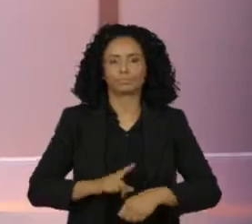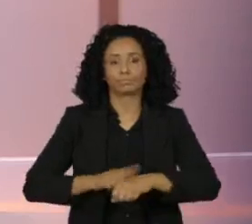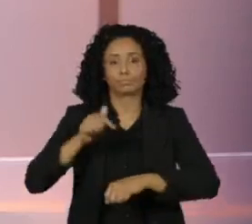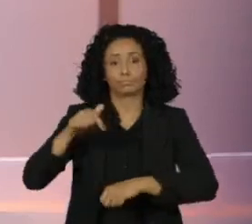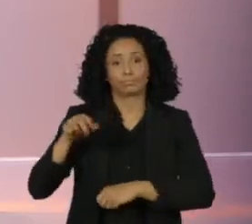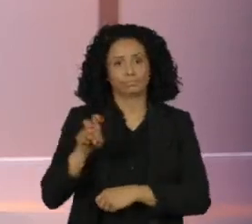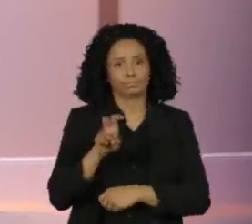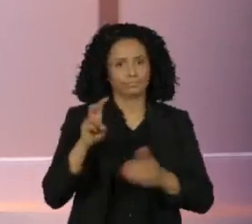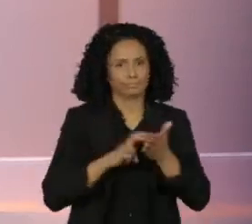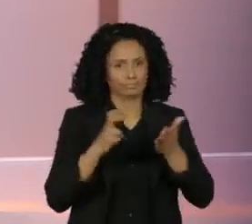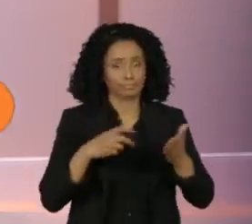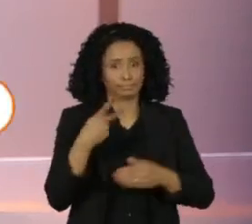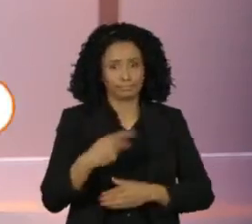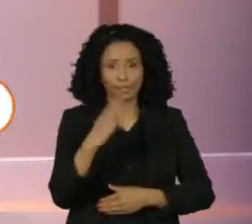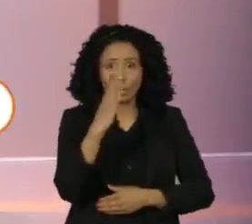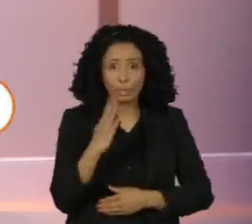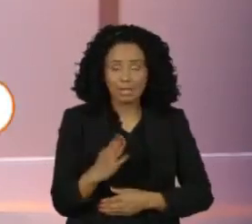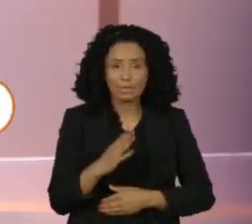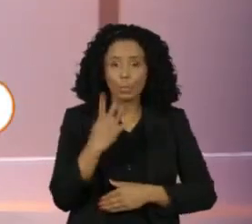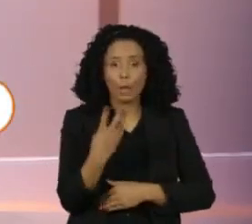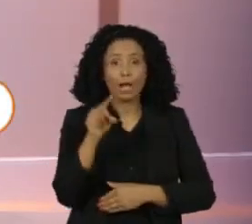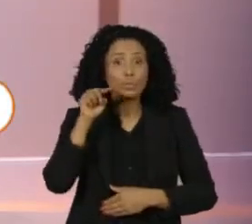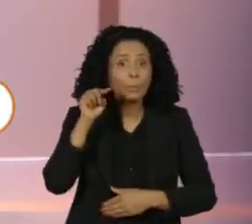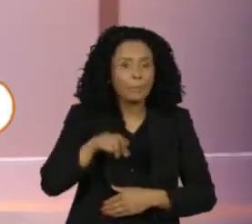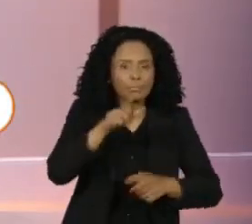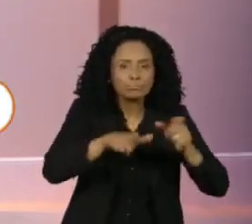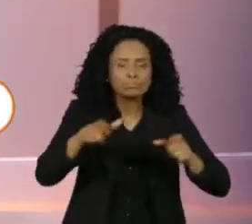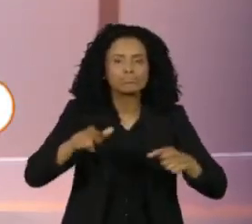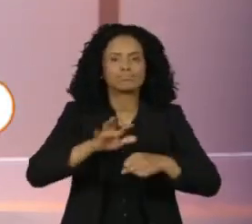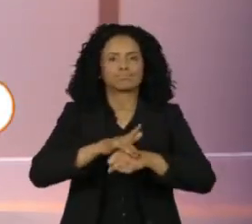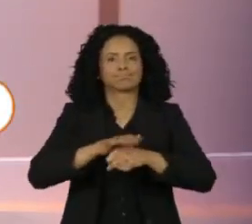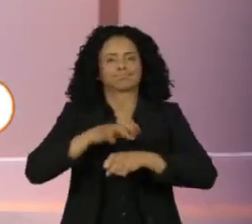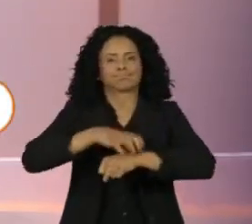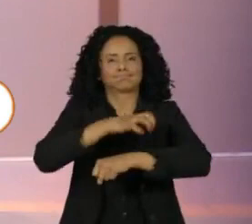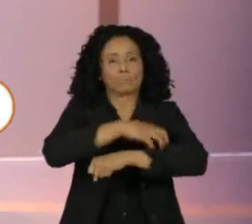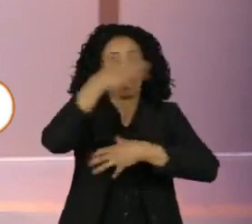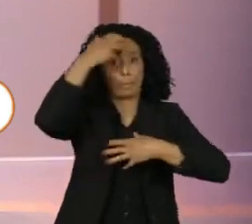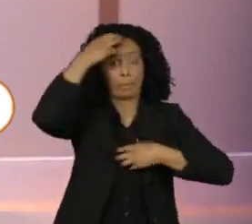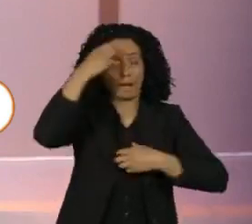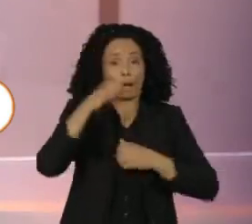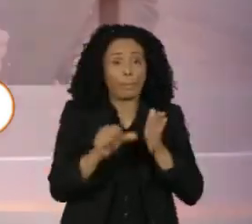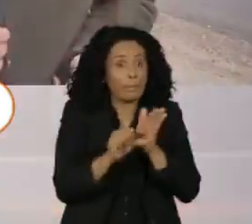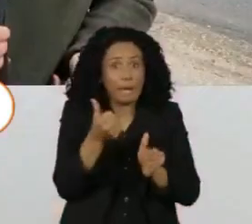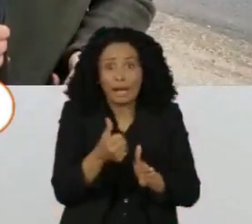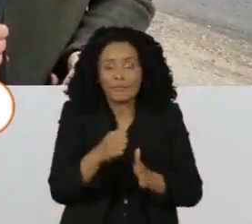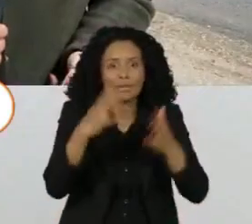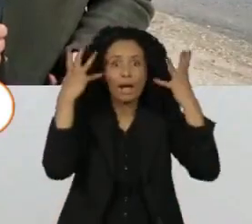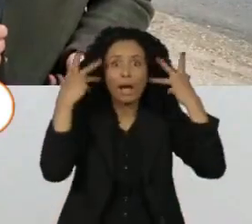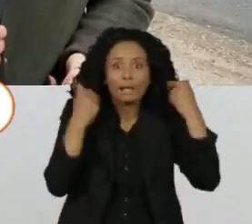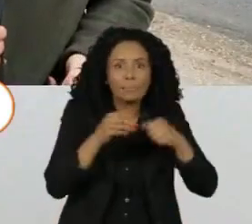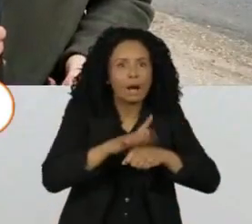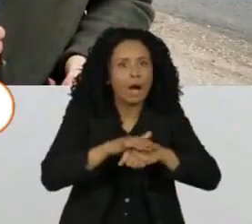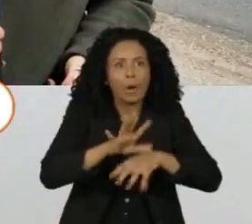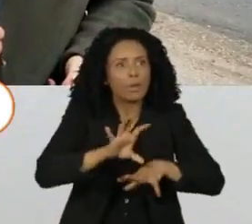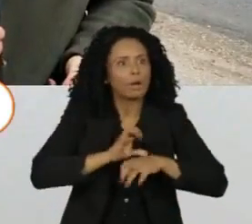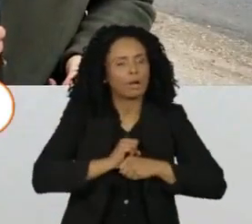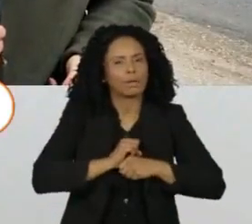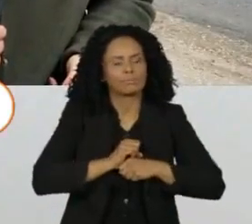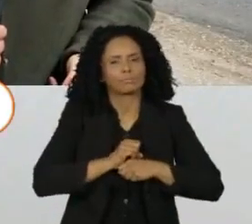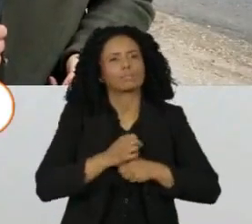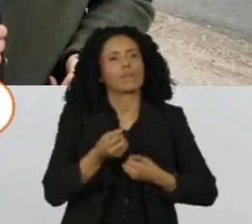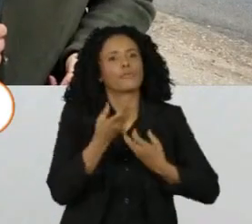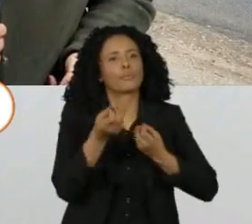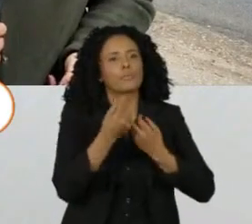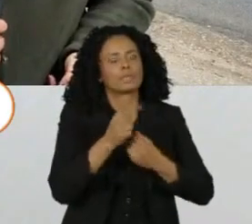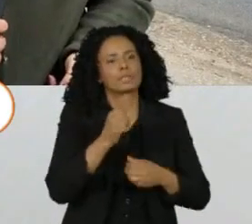O Brasil passa dos 4 mil casos de varíola dos macacos e tem o primeiro registro da doença em animais. Quem tem as informações para a gente